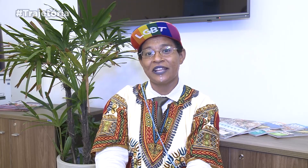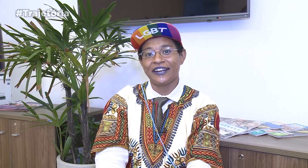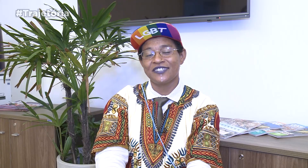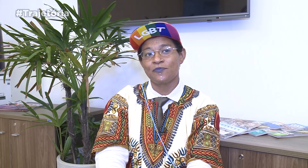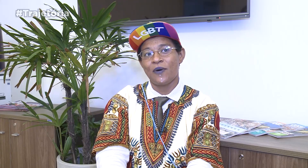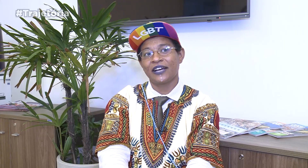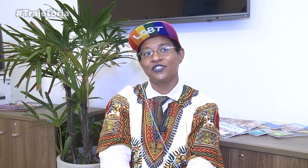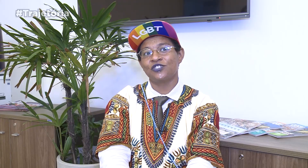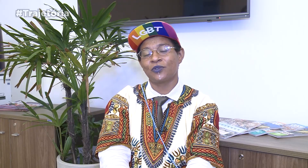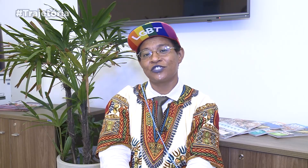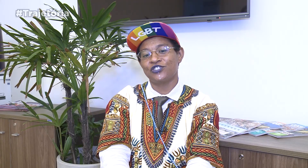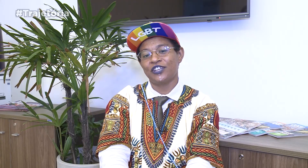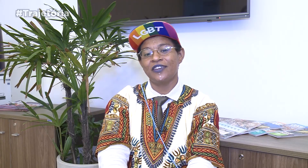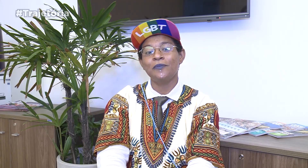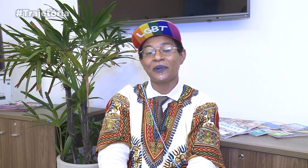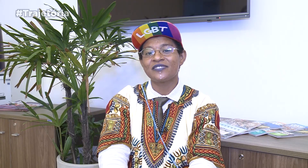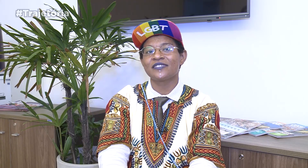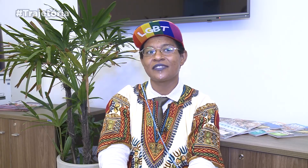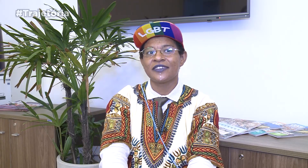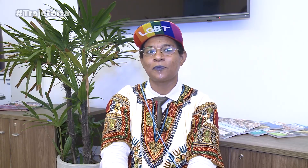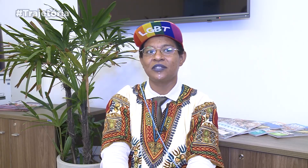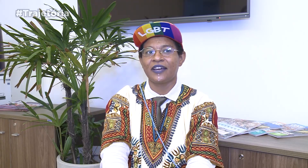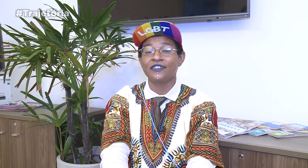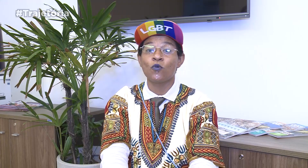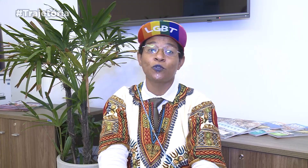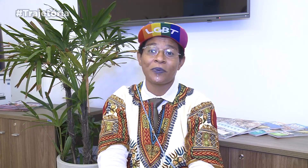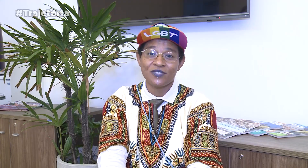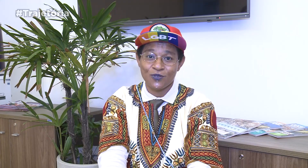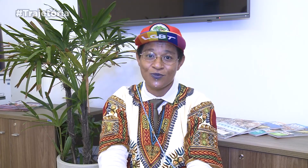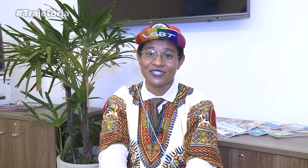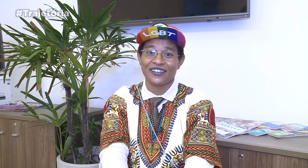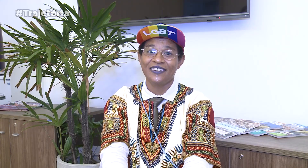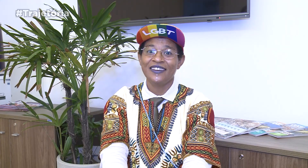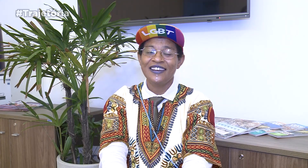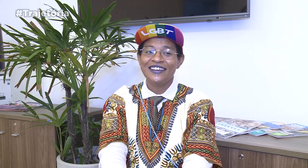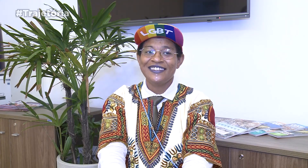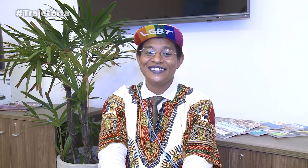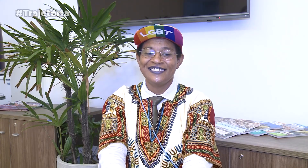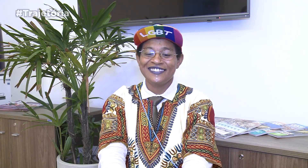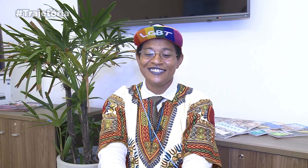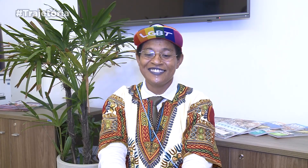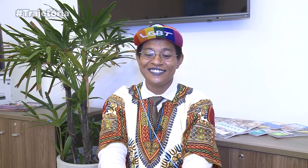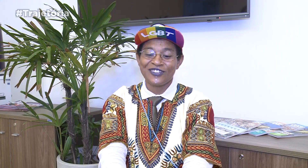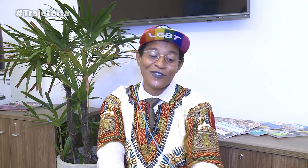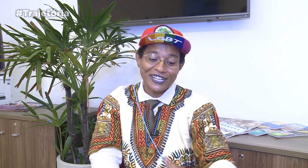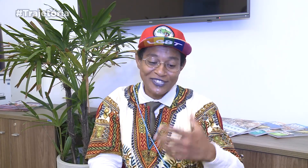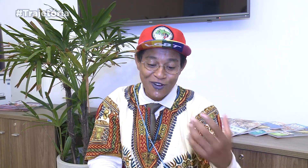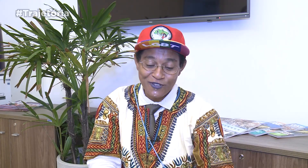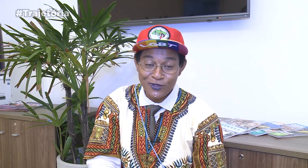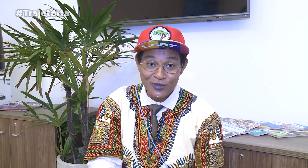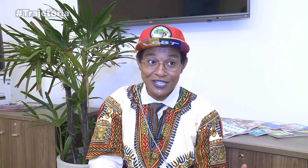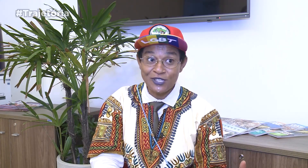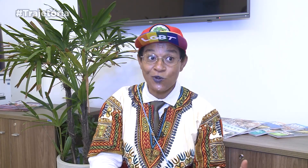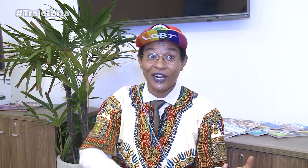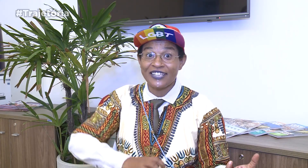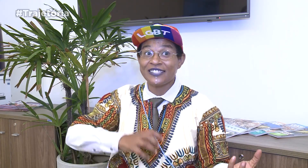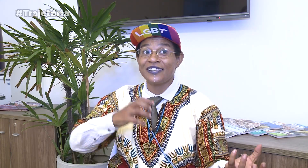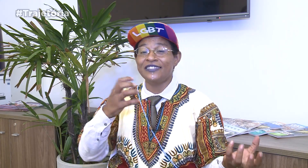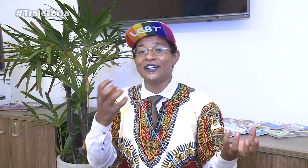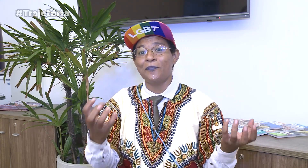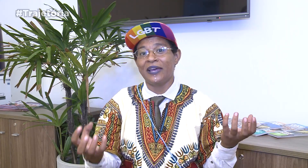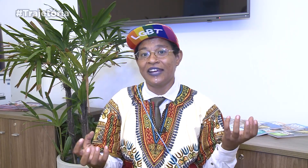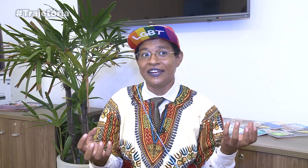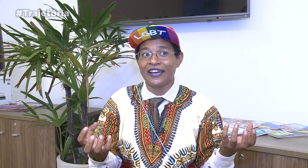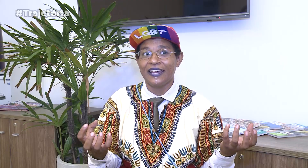questão de binarismo, eu acredito que a gente tem e precisa ser respeitado enquanto pessoas, né, E então cresci ouvindo isso,